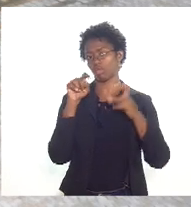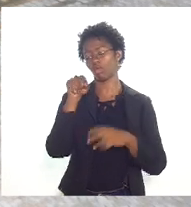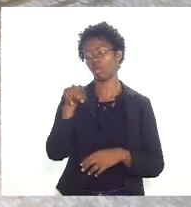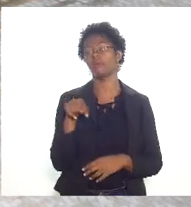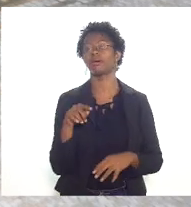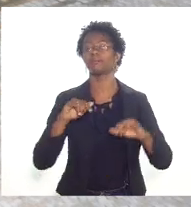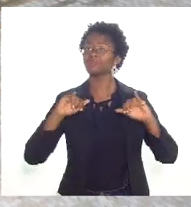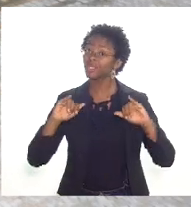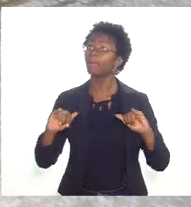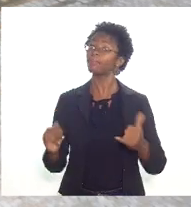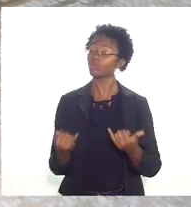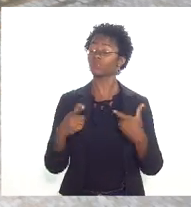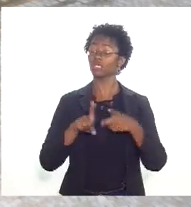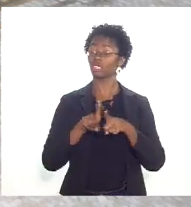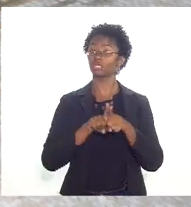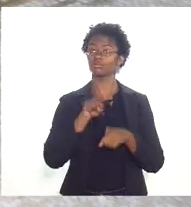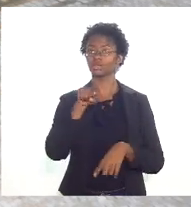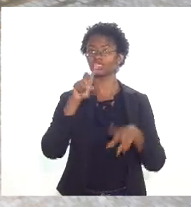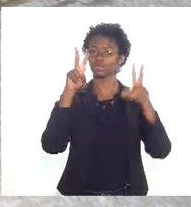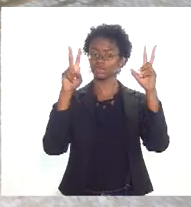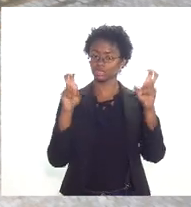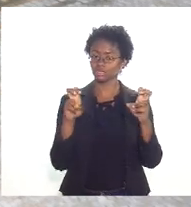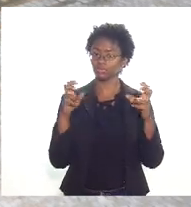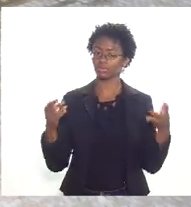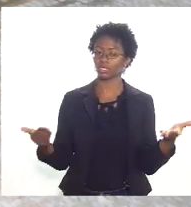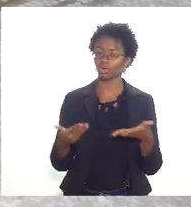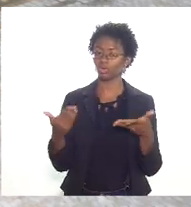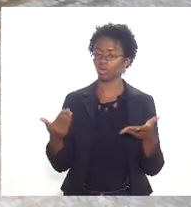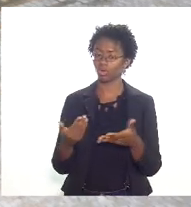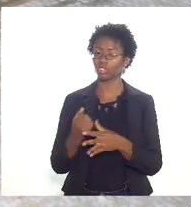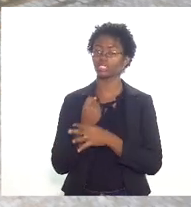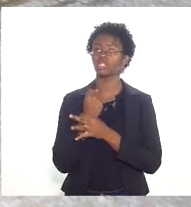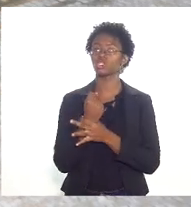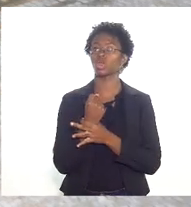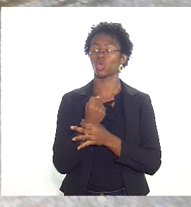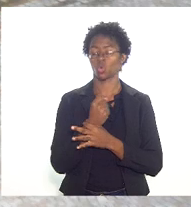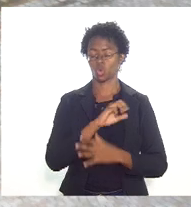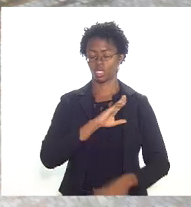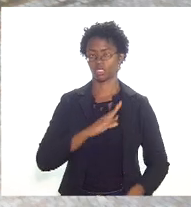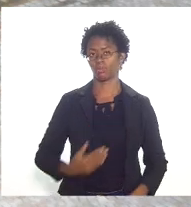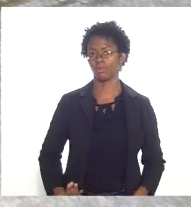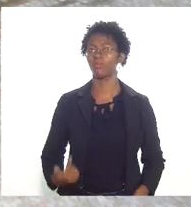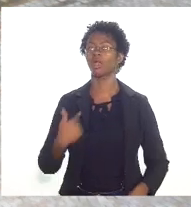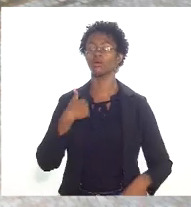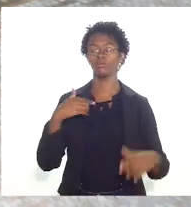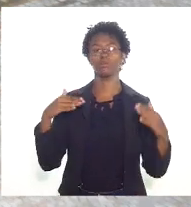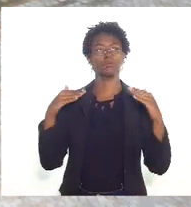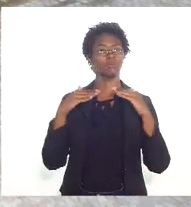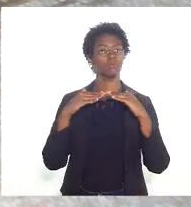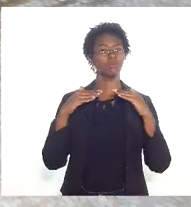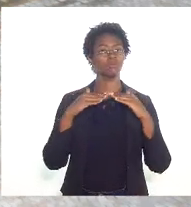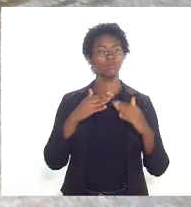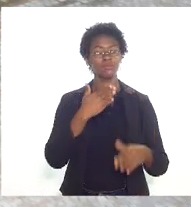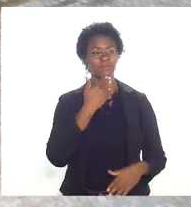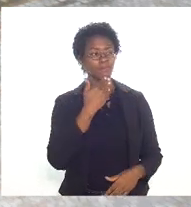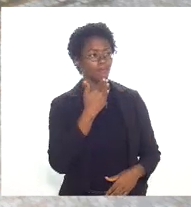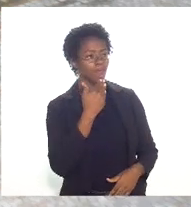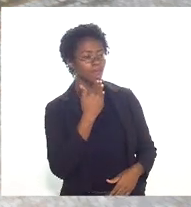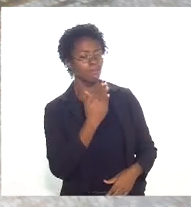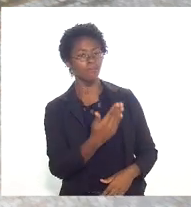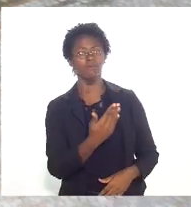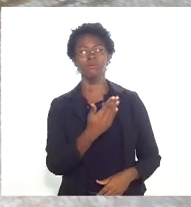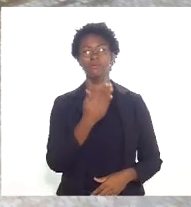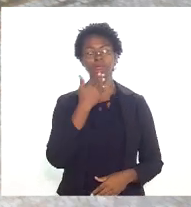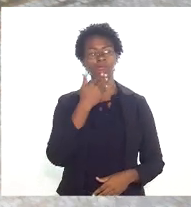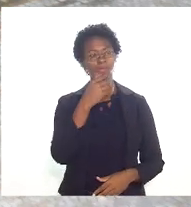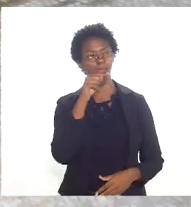aproveitando também que eu tema nesse momento a segurança pública eu concordo e peço faço um